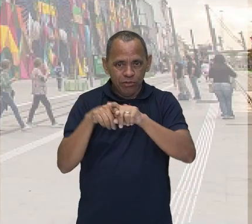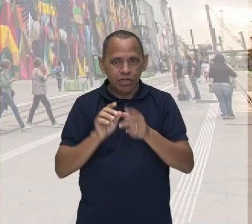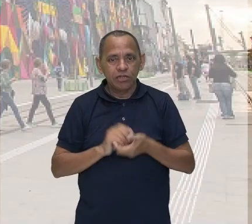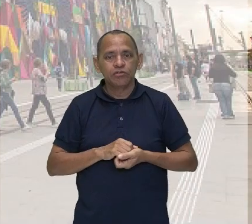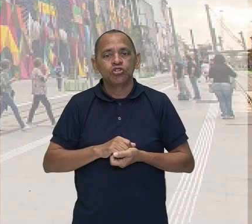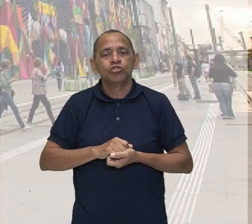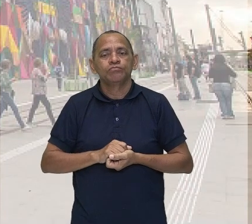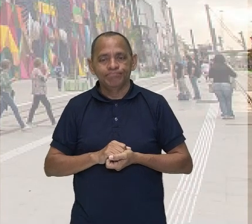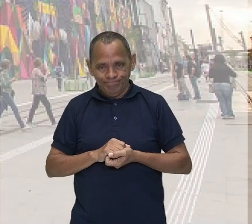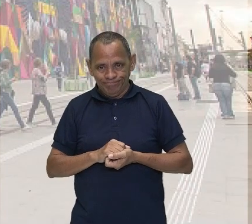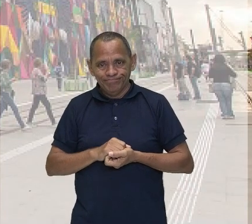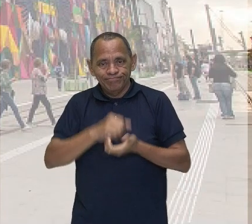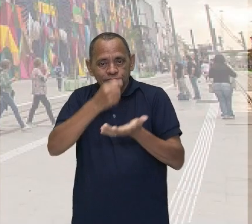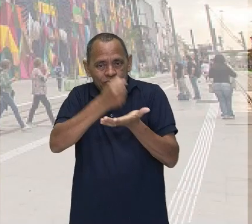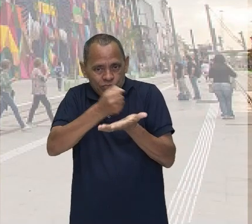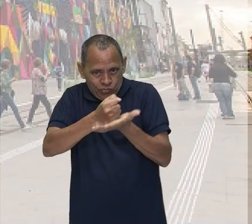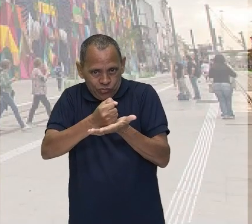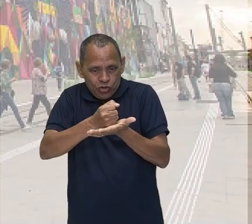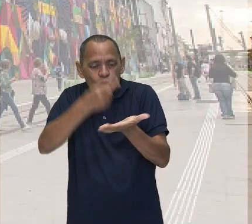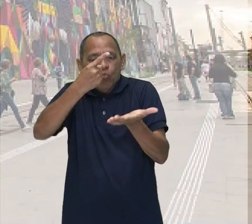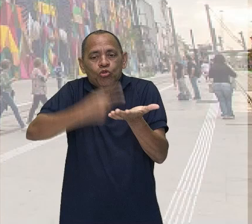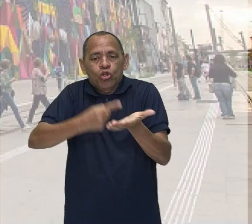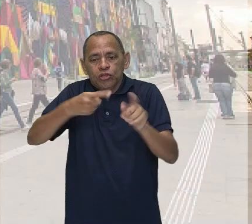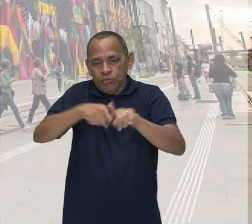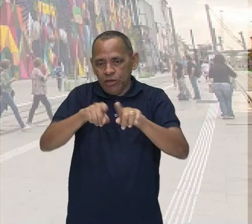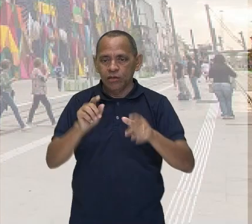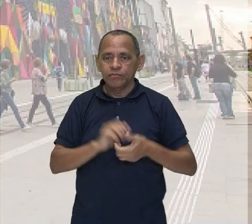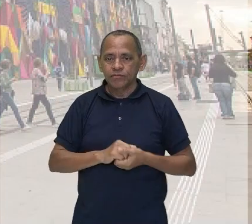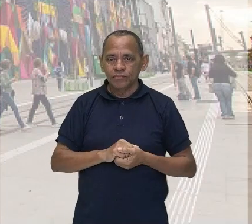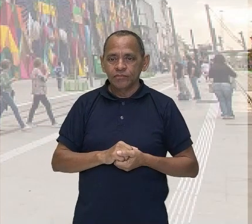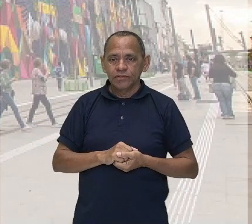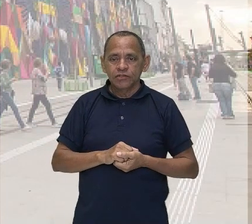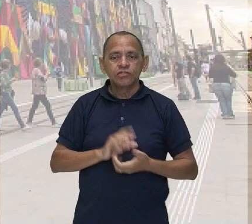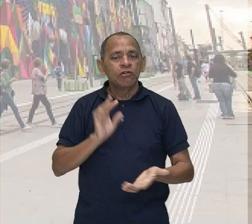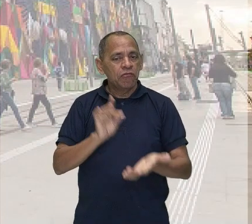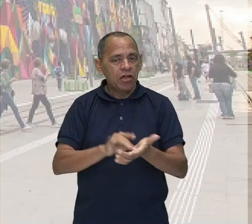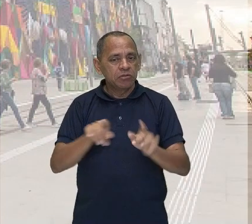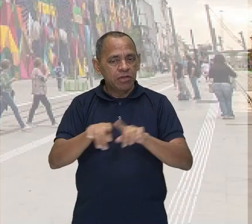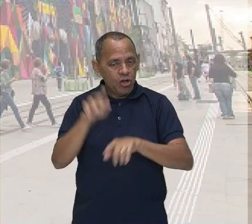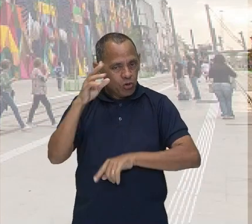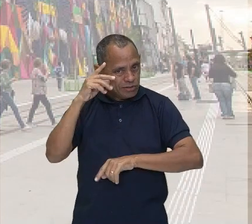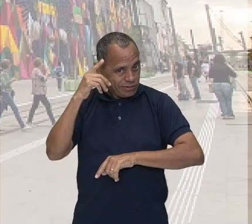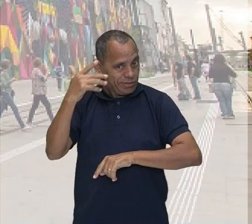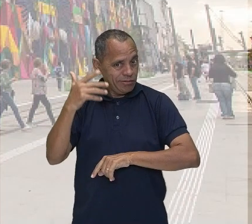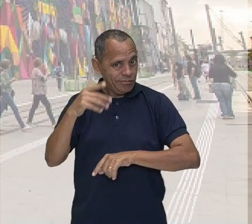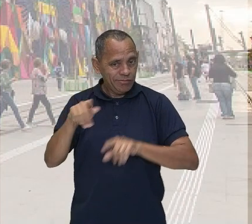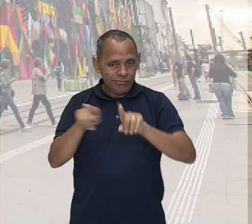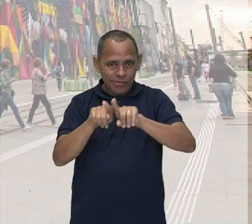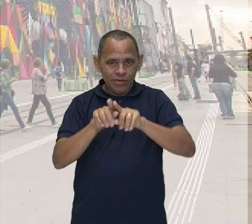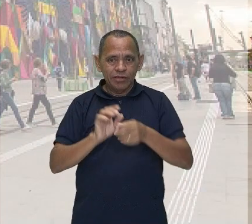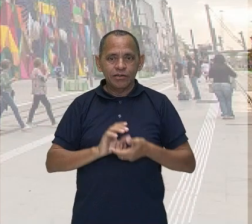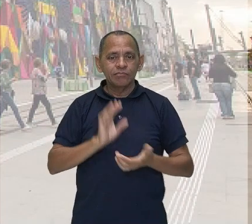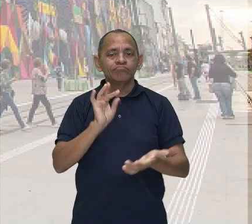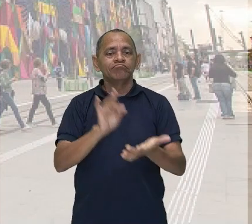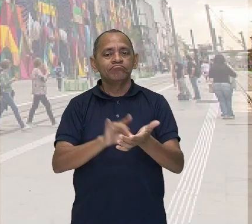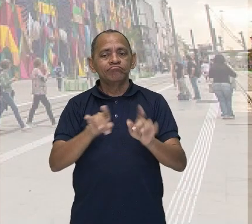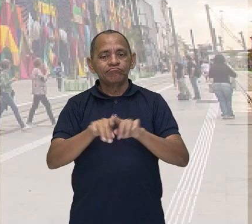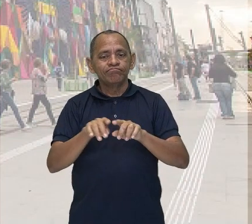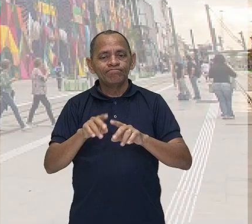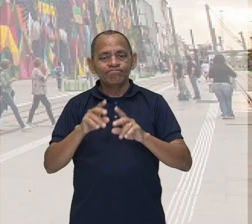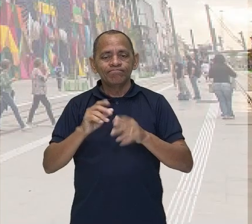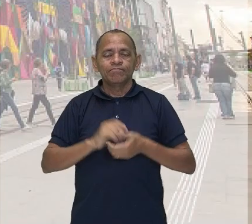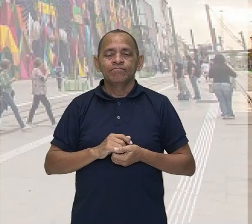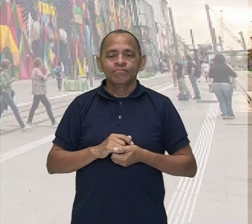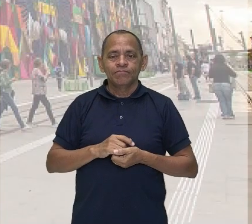falou que o grafite é algo pensado? E foi exatamente o que aconteceu aqui. Com certeza foi pensado.